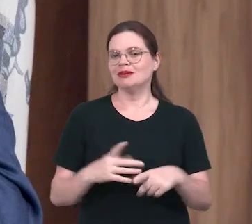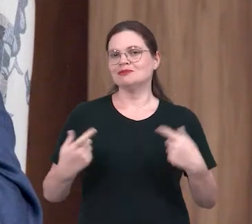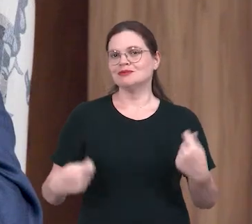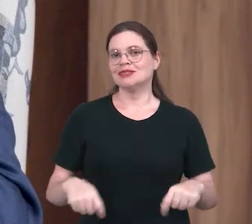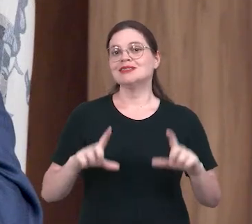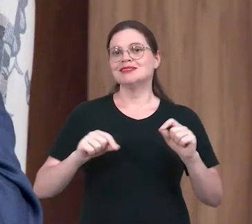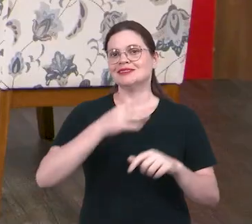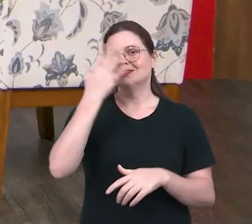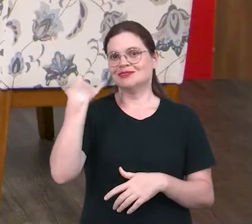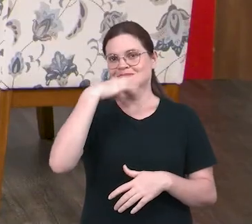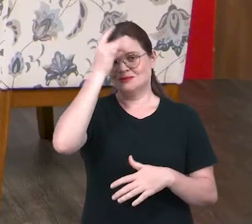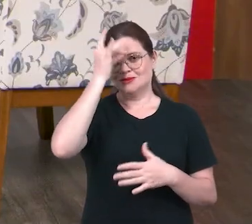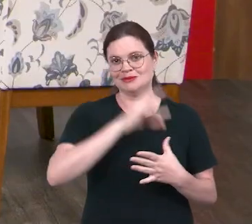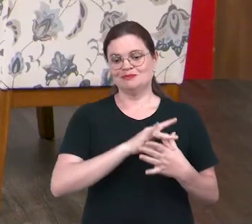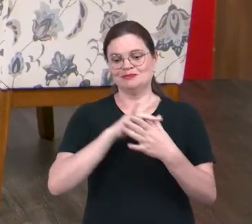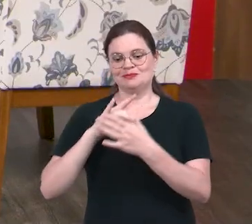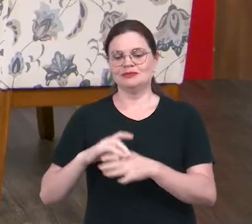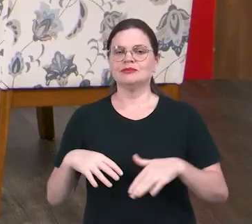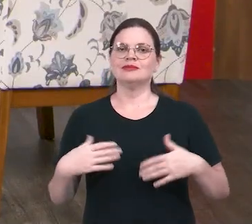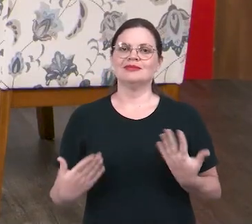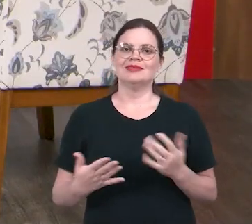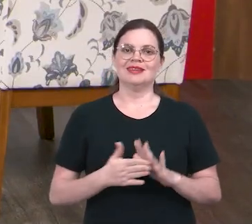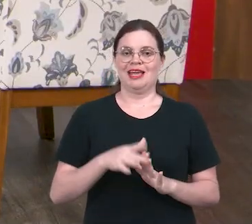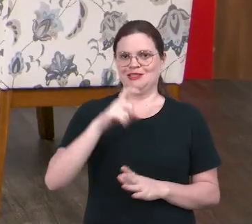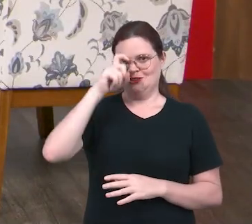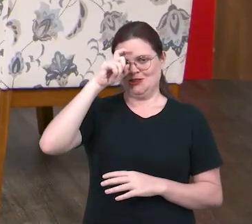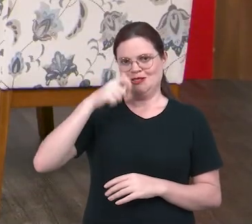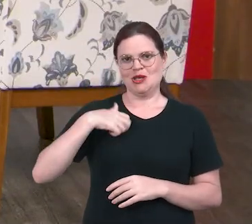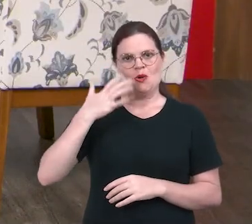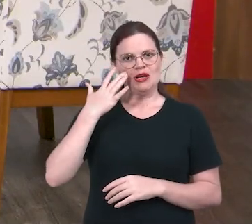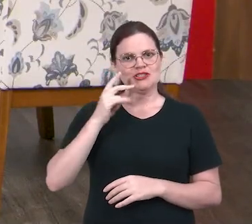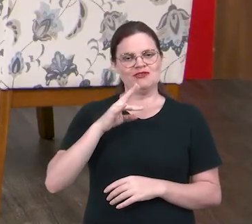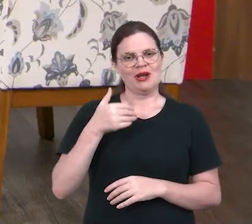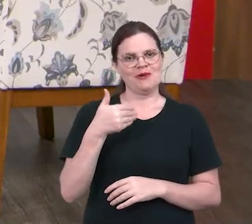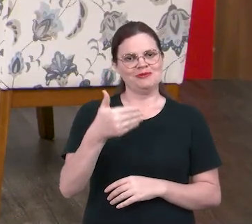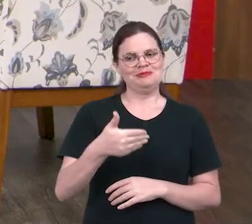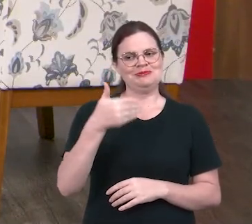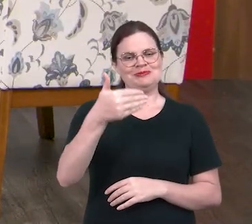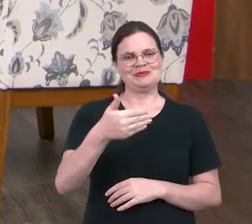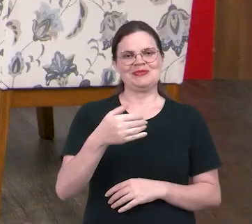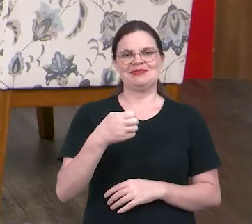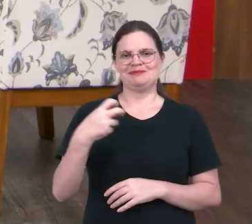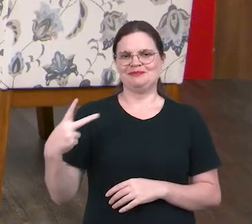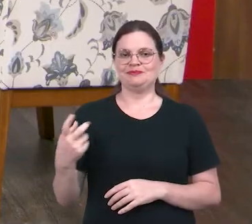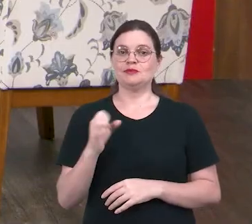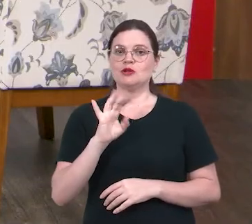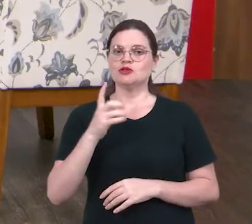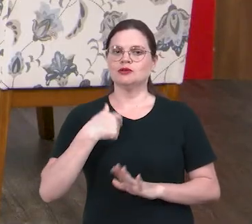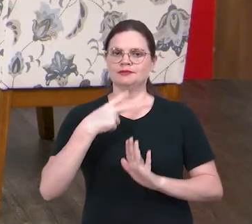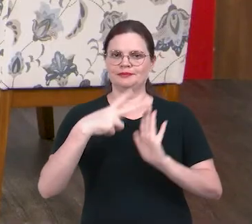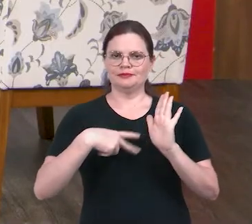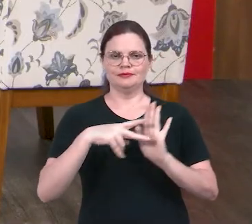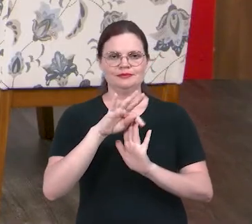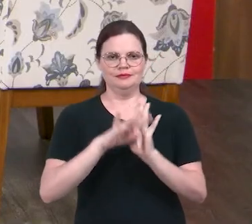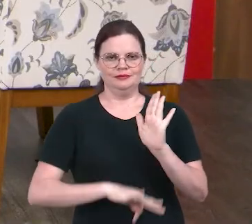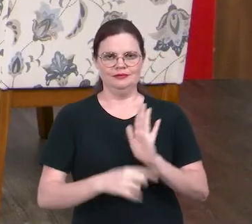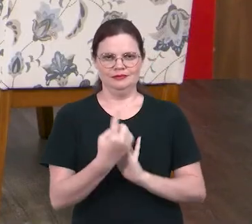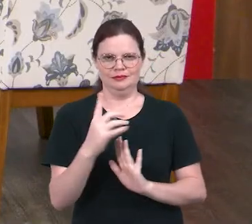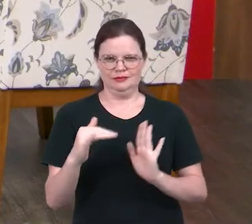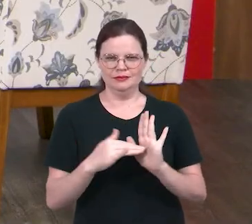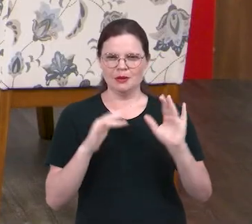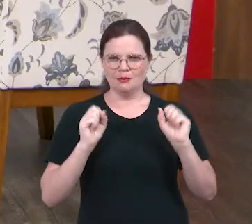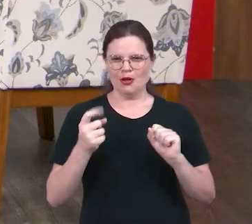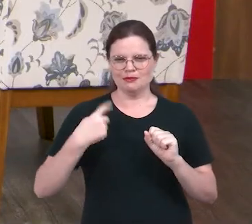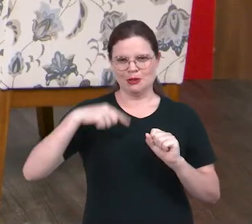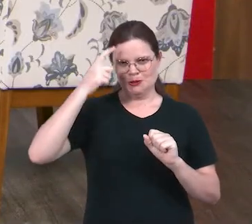dirigir. Com certeza. Denise, eu acho que nós vamos ter que continuar nesse tema por mais um pouco, mais alguns programas. Eu queria só ler um texto final que pode ser